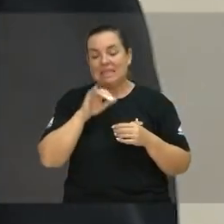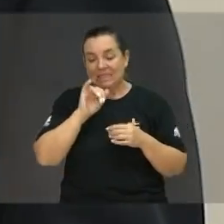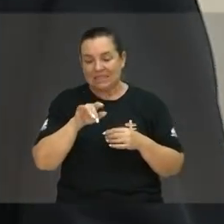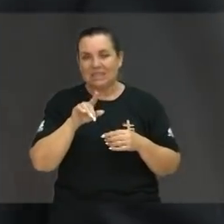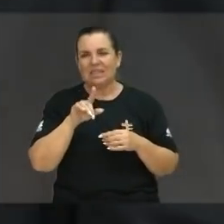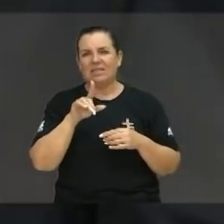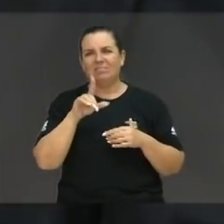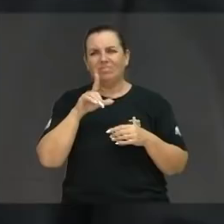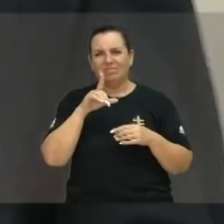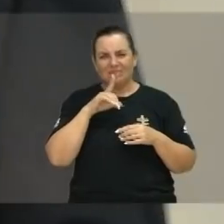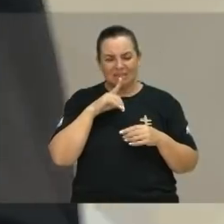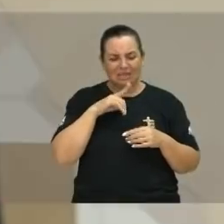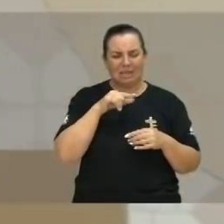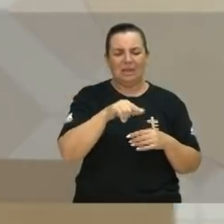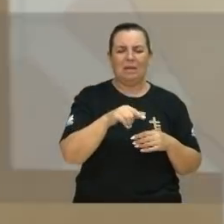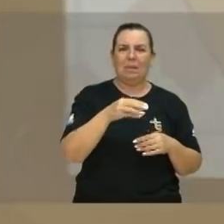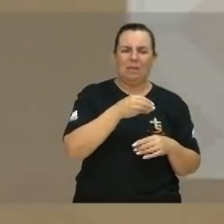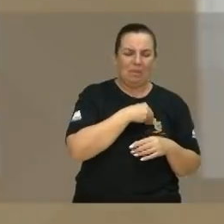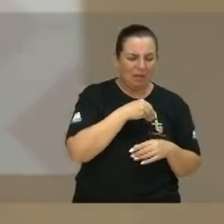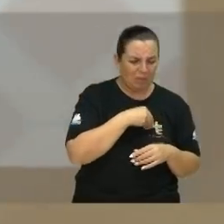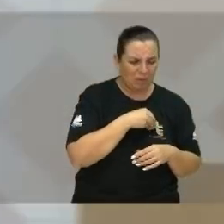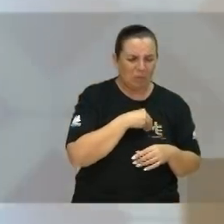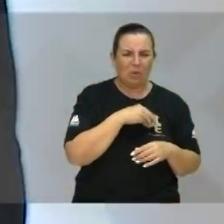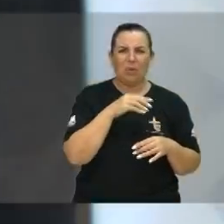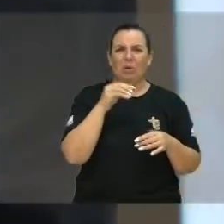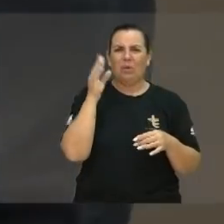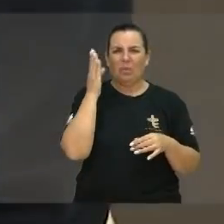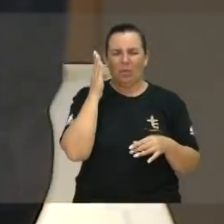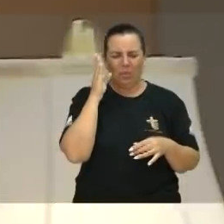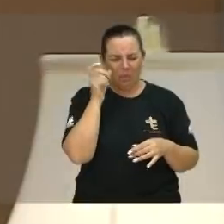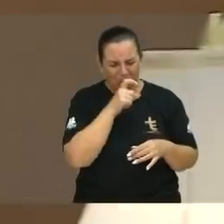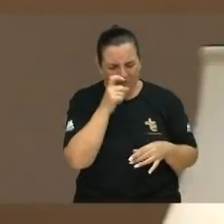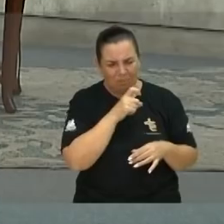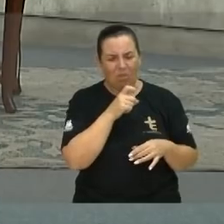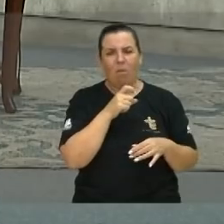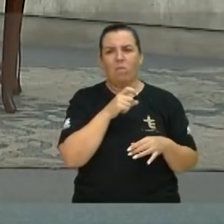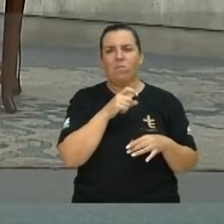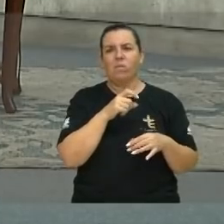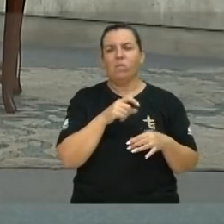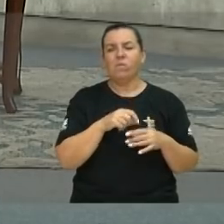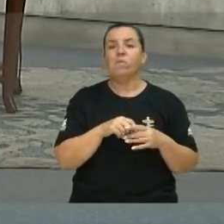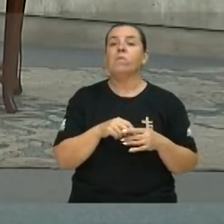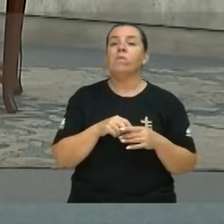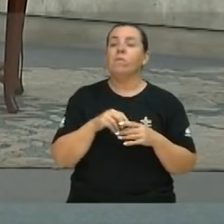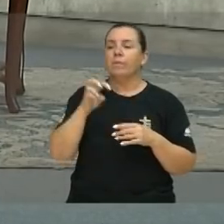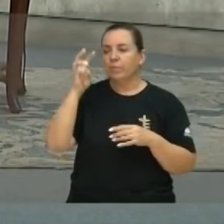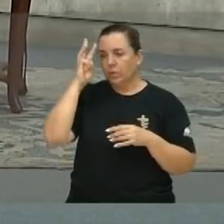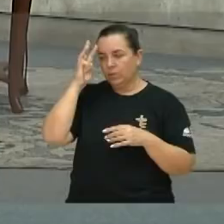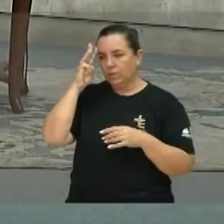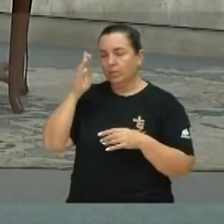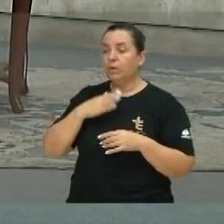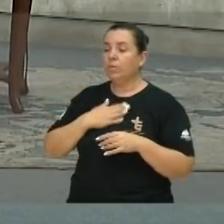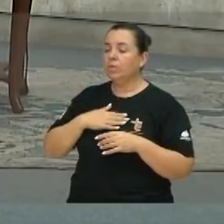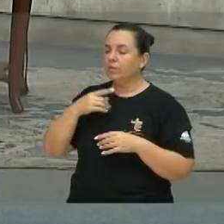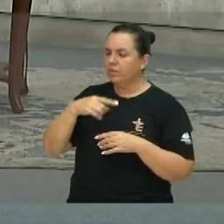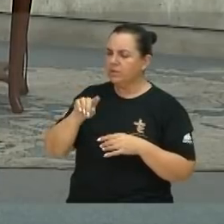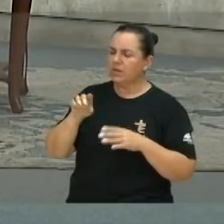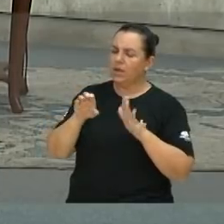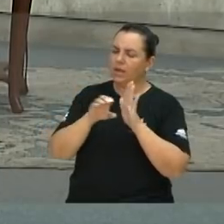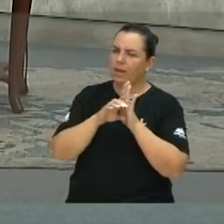que seja trôpego ou pecadora william eu gostaria que você fosse até o